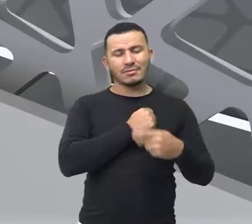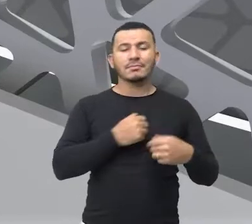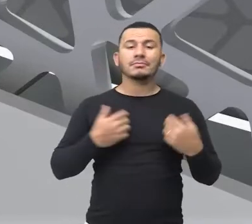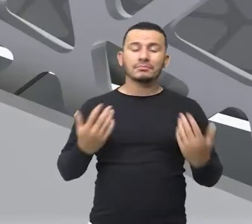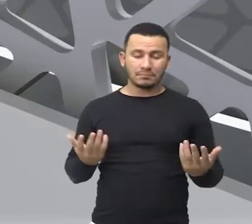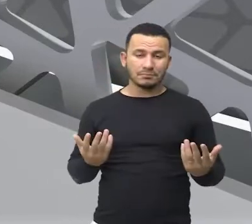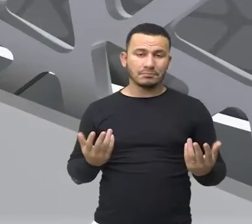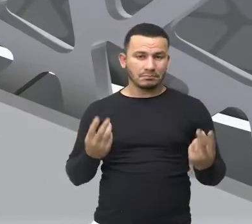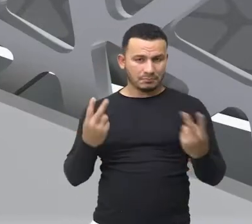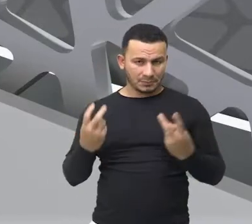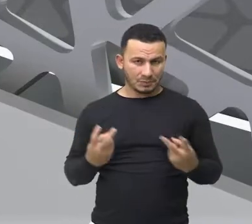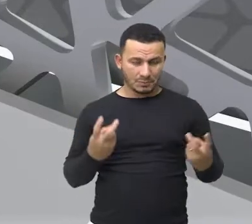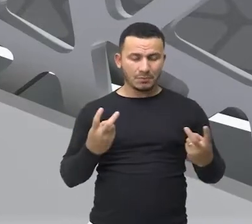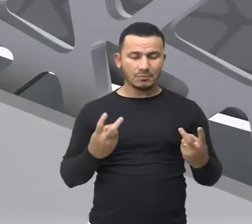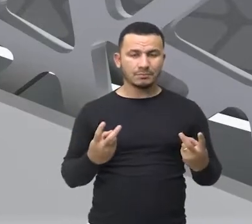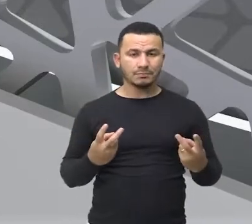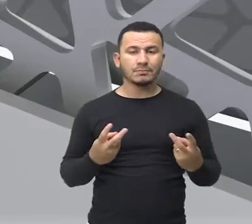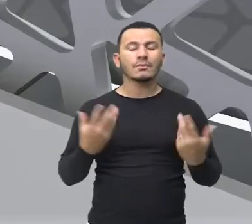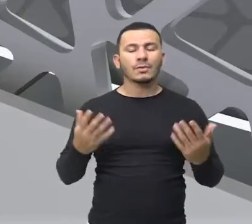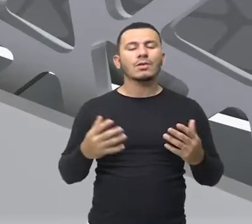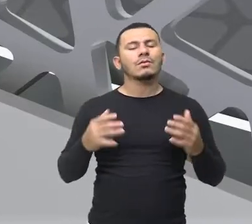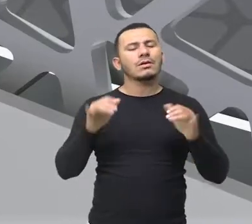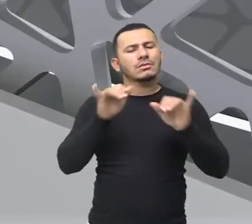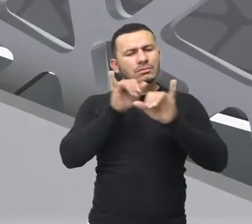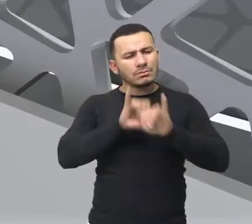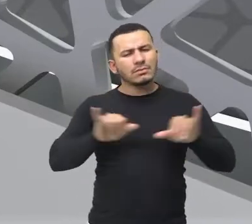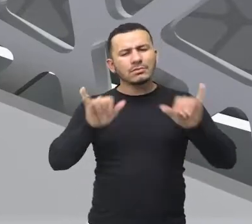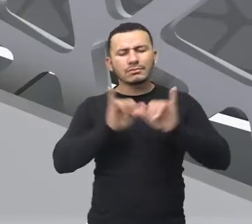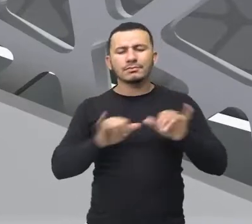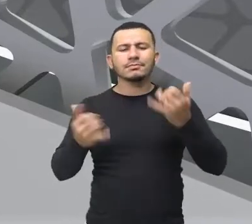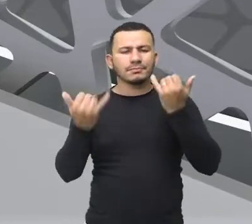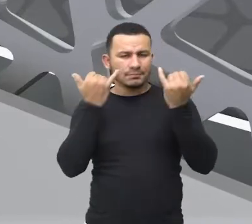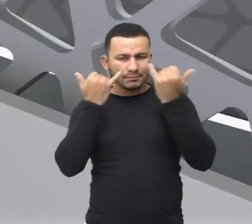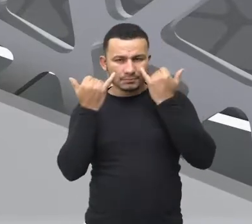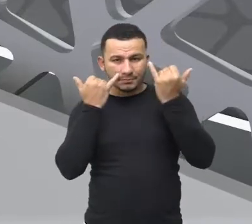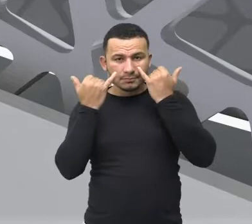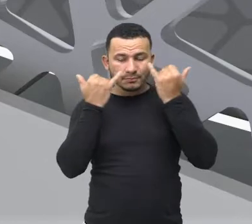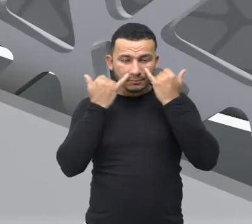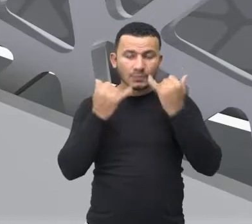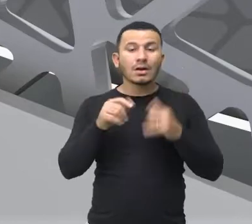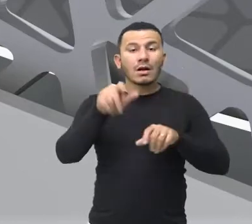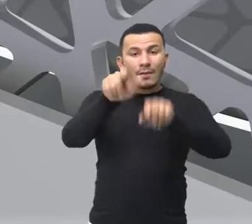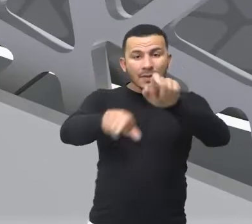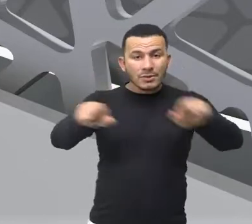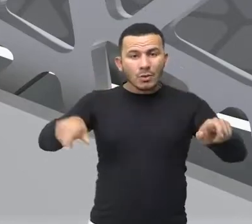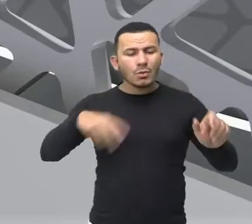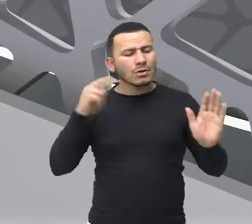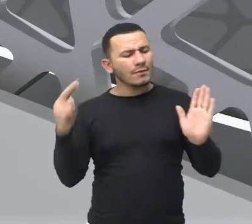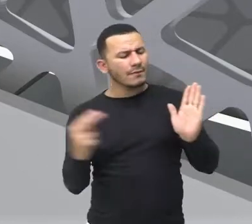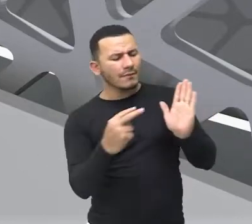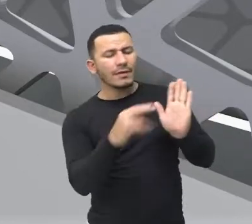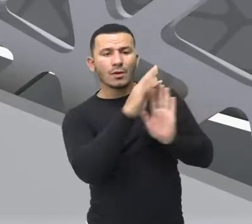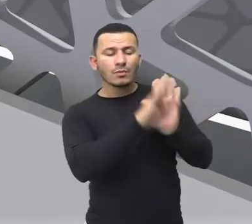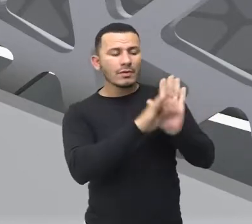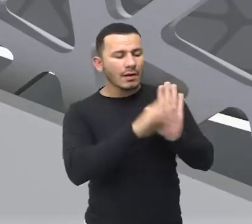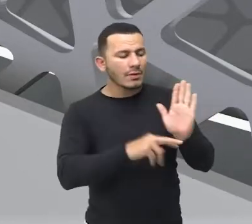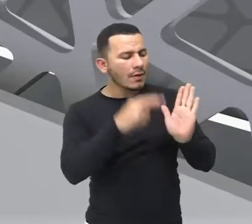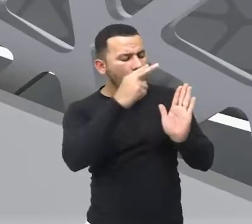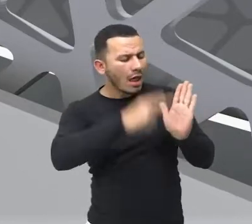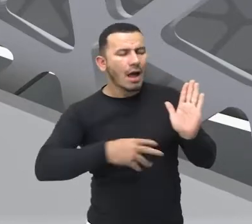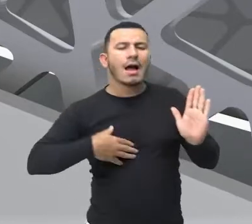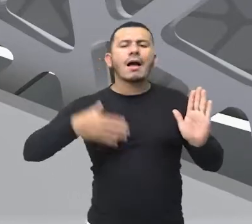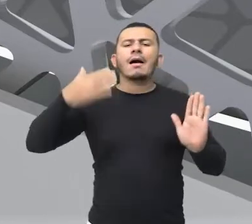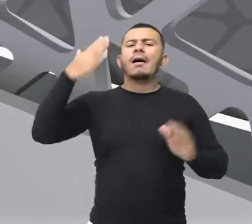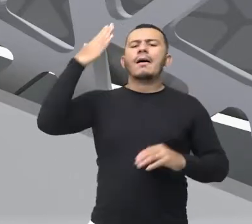Então, observem que, ao trazer essas informações, você, como leitor, fica conhecendo o fato e